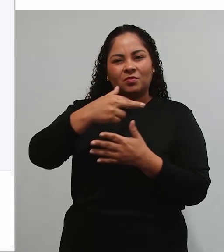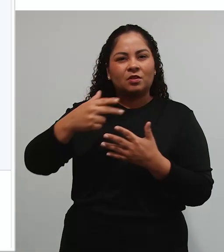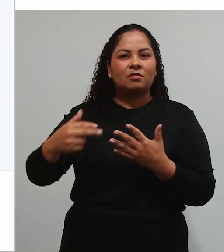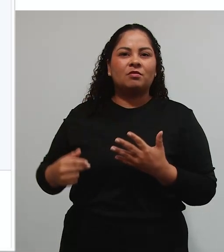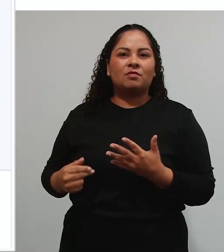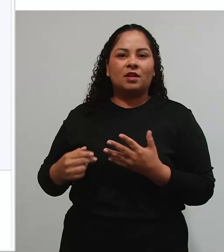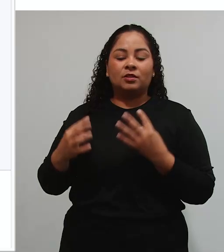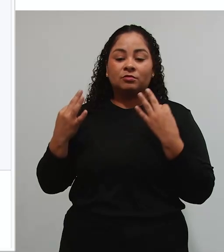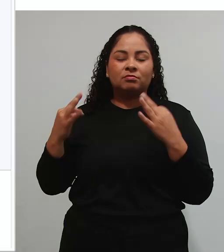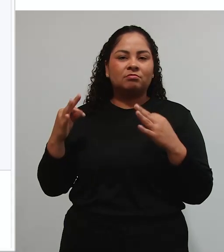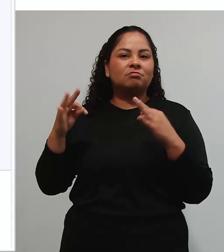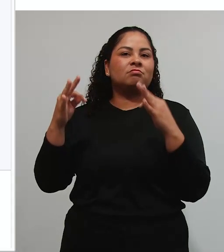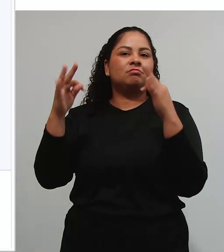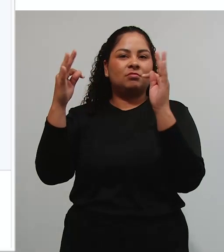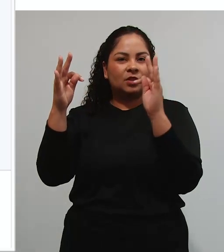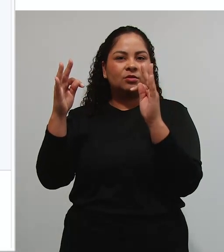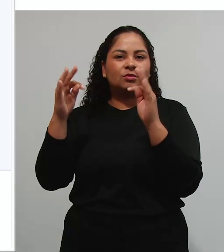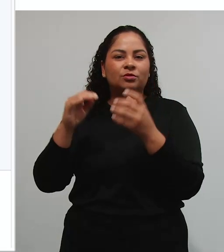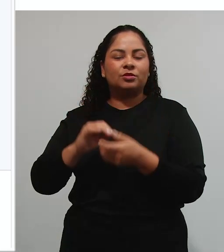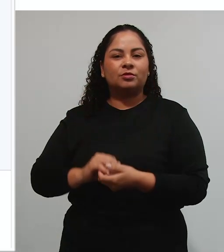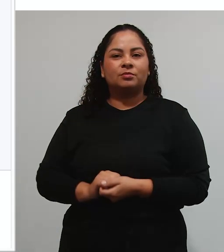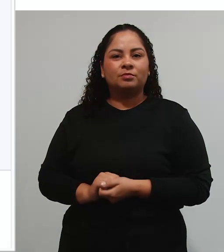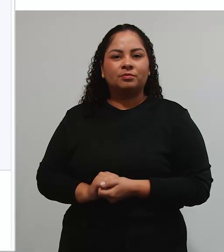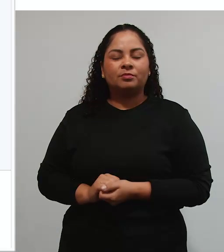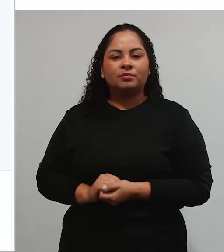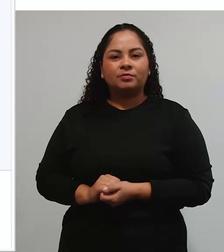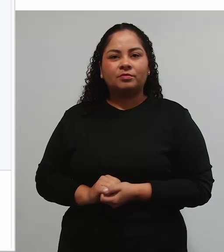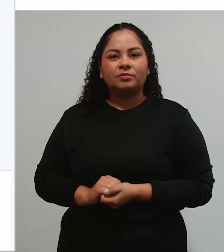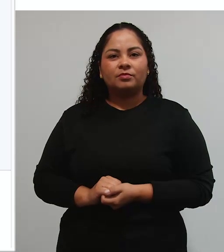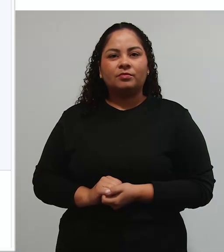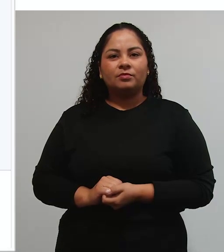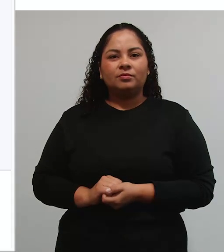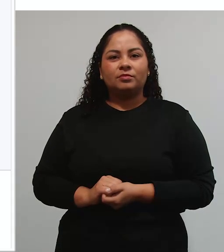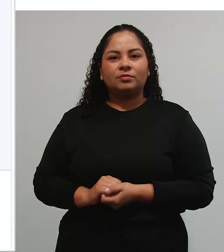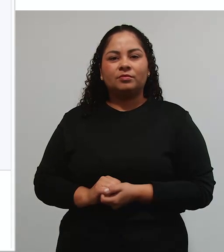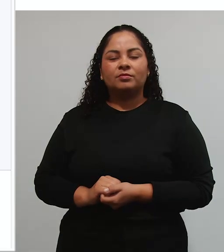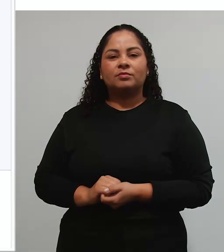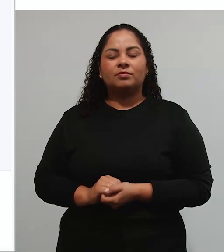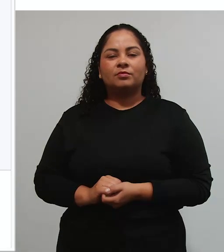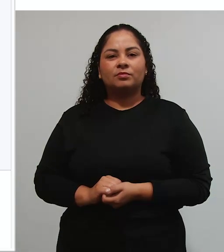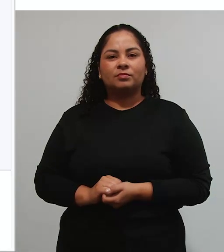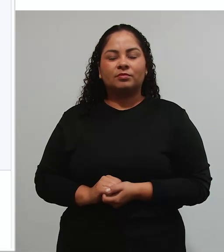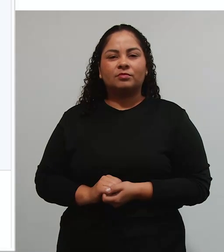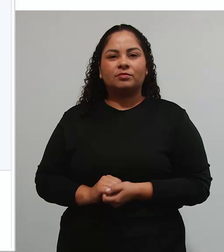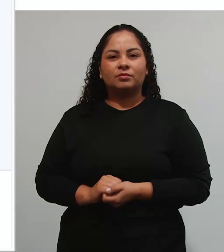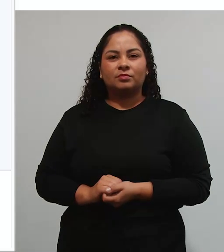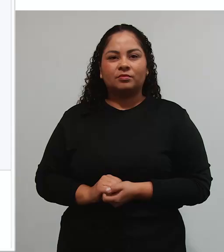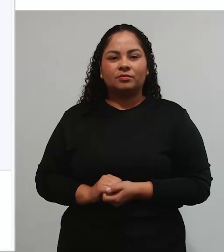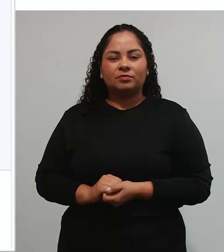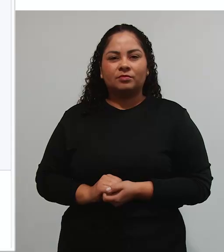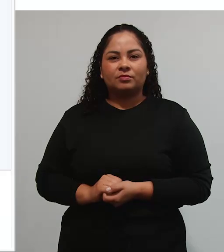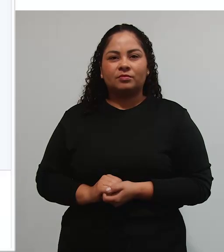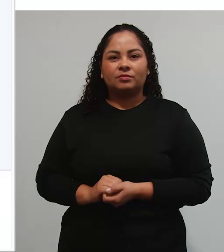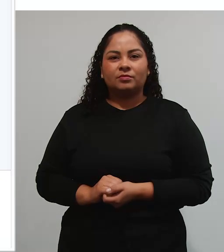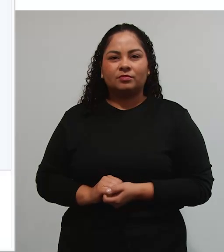das mídias e das tecnologias da informação e comunicação, tá? Ao longo desse